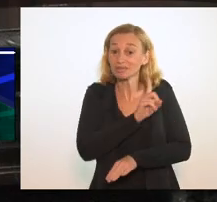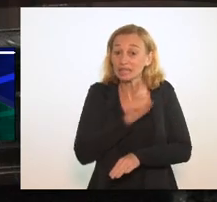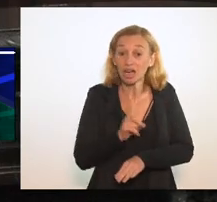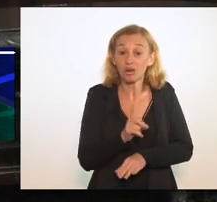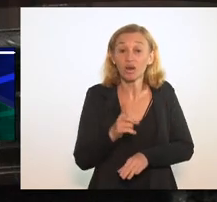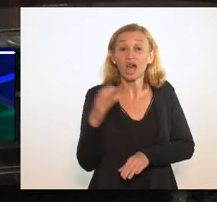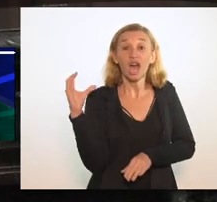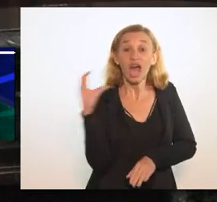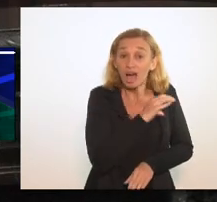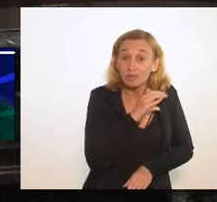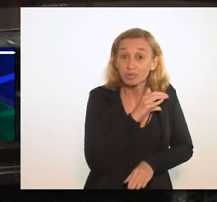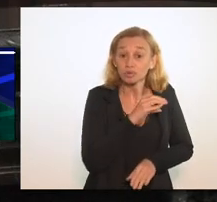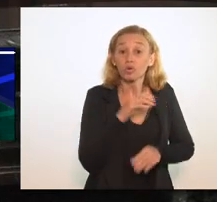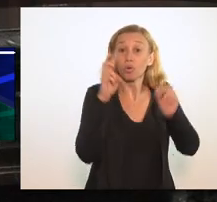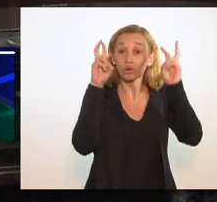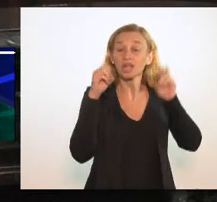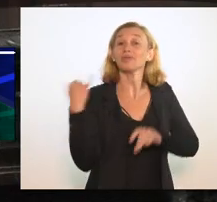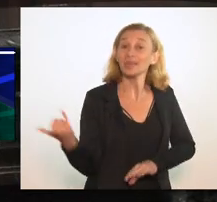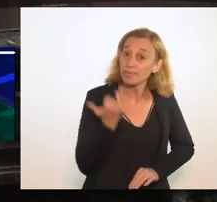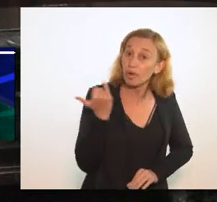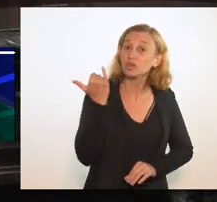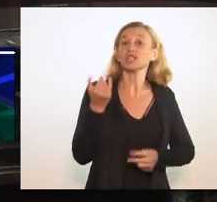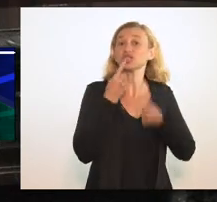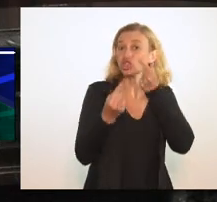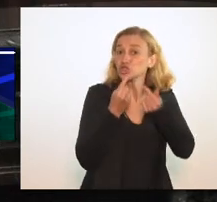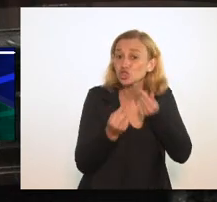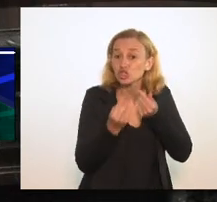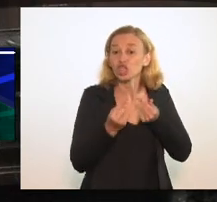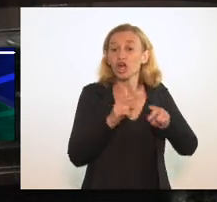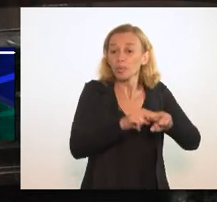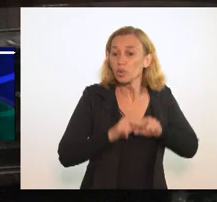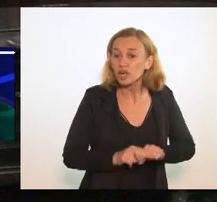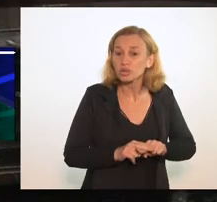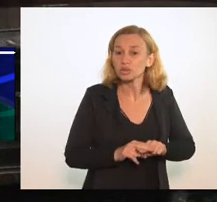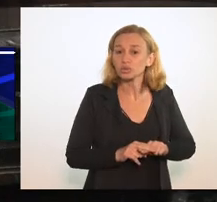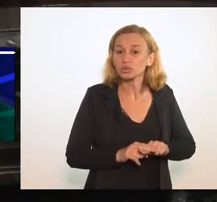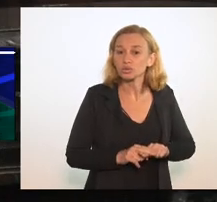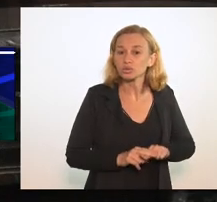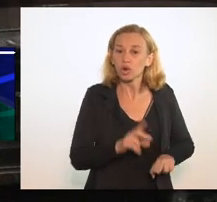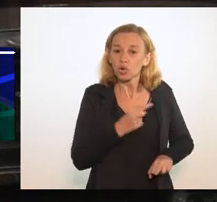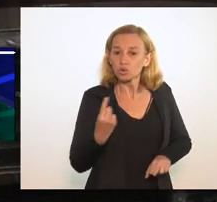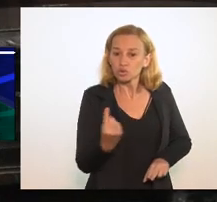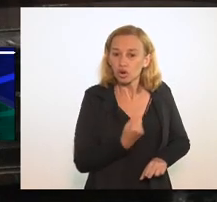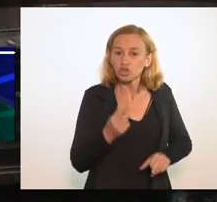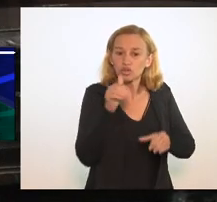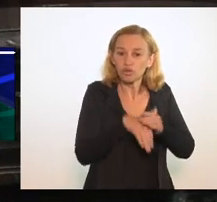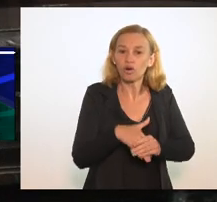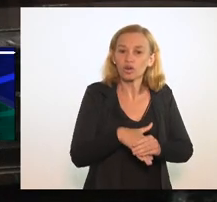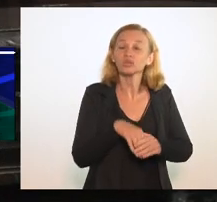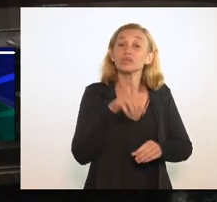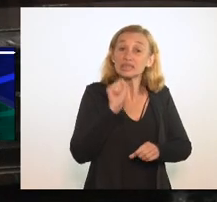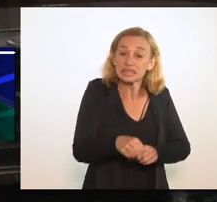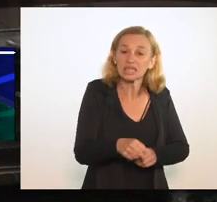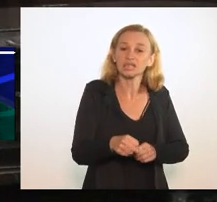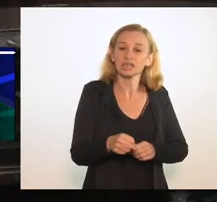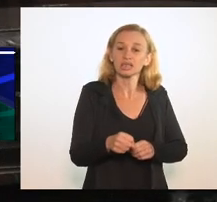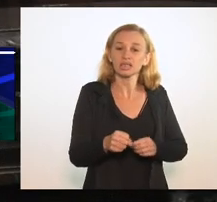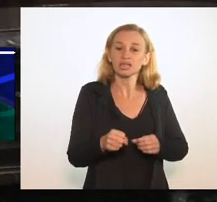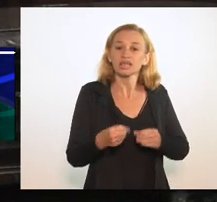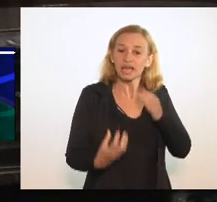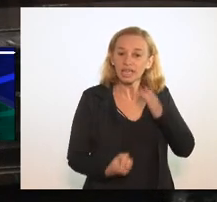tema, é urgente e importante debatermos, por isso o nosso voto a favor da